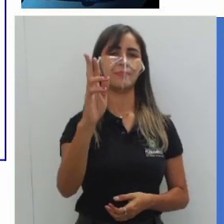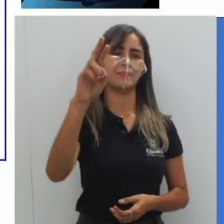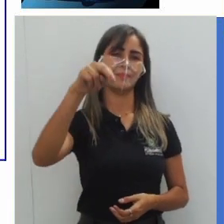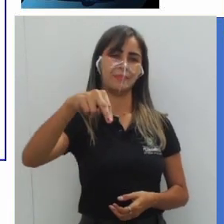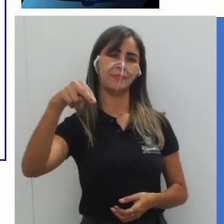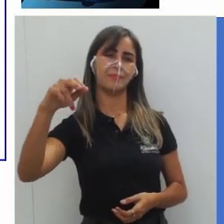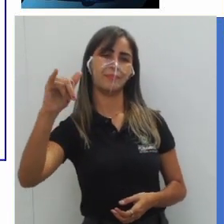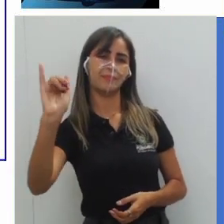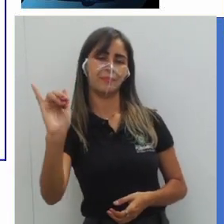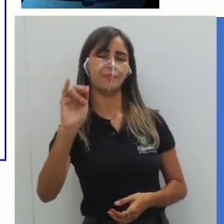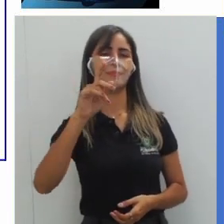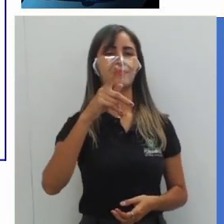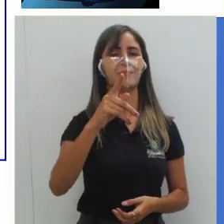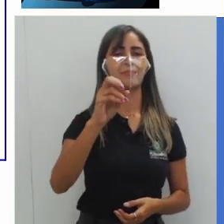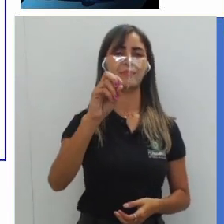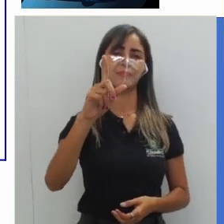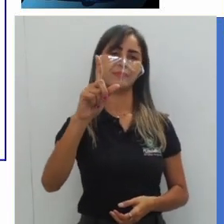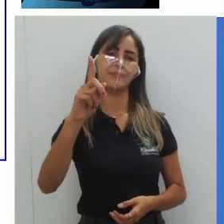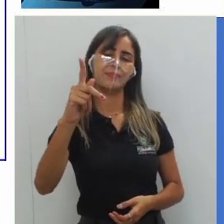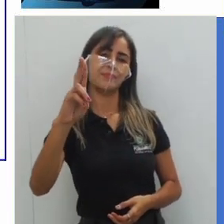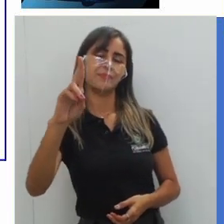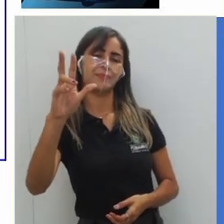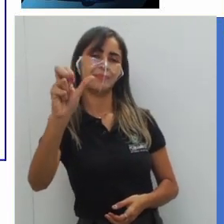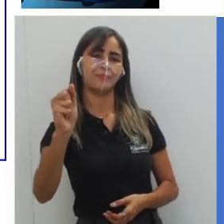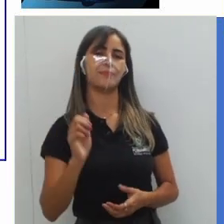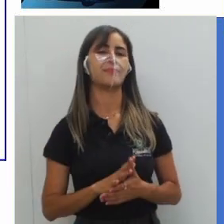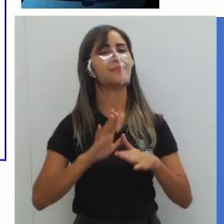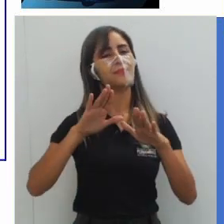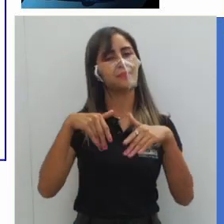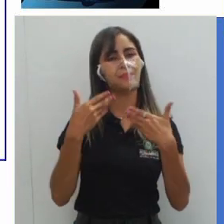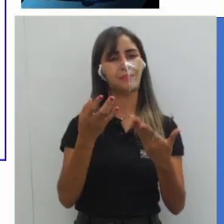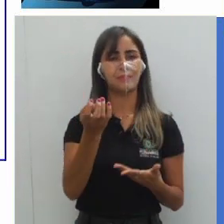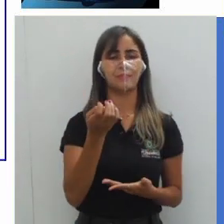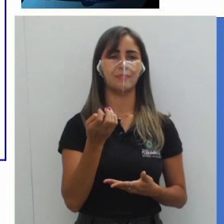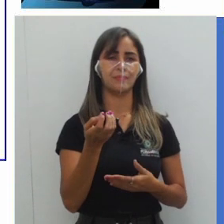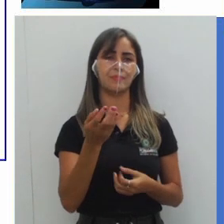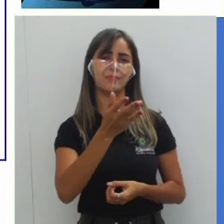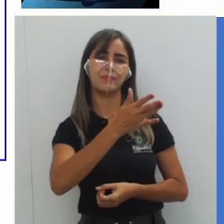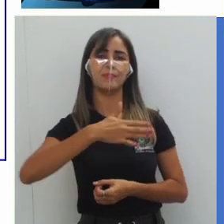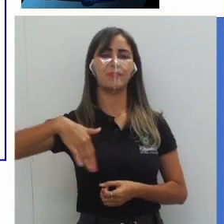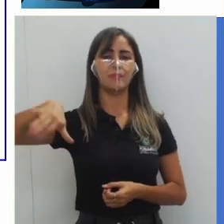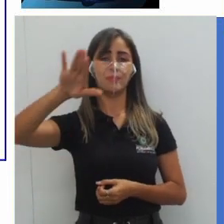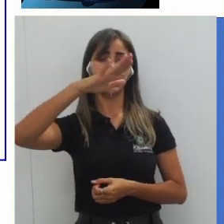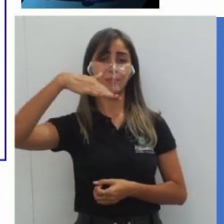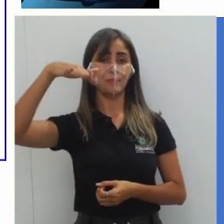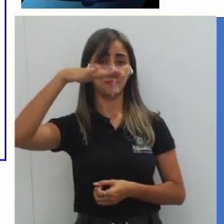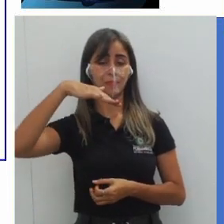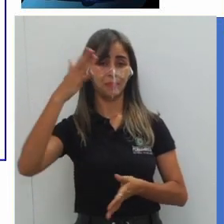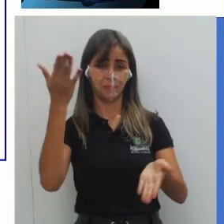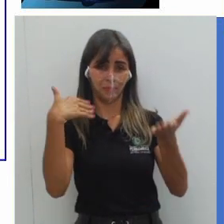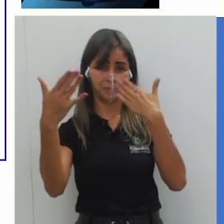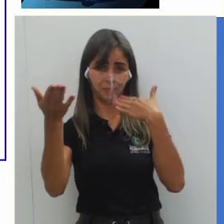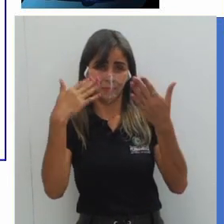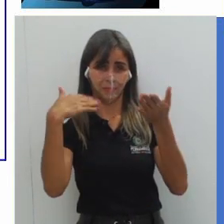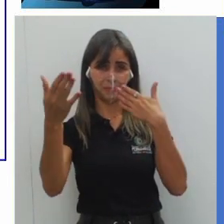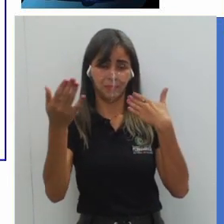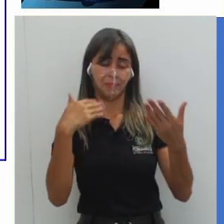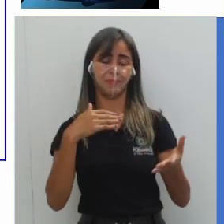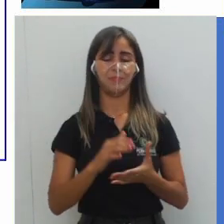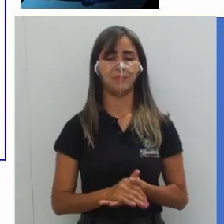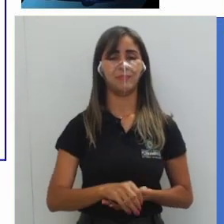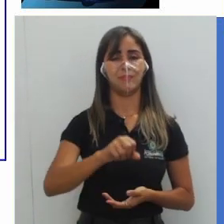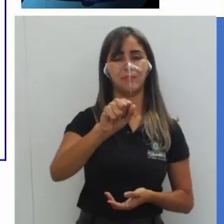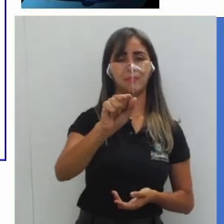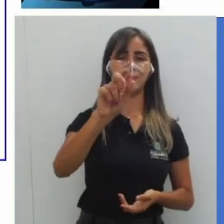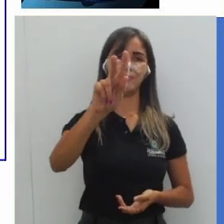early, interesting e popular. Quando a gente quer elevar o nível de comparação para os